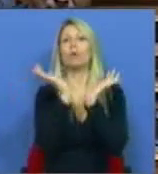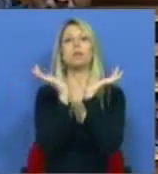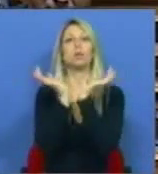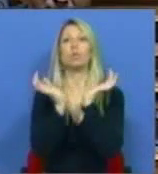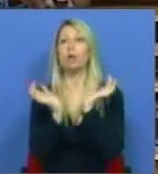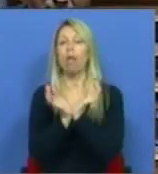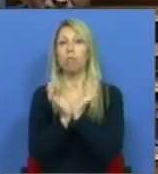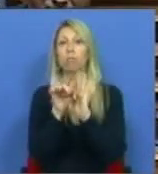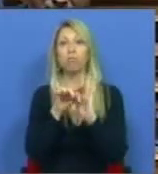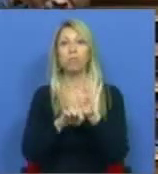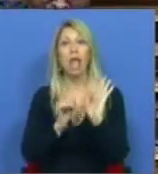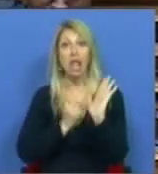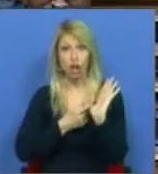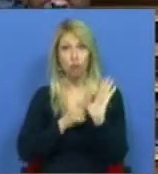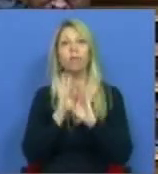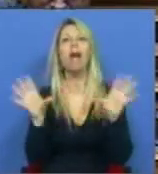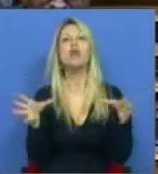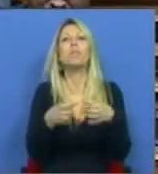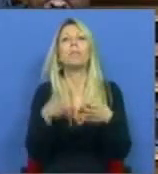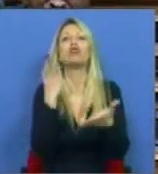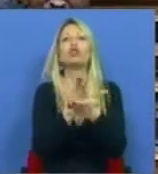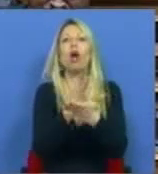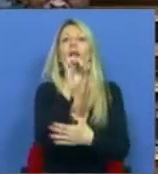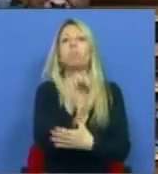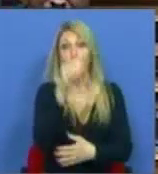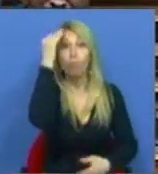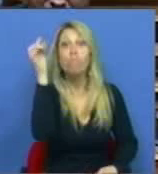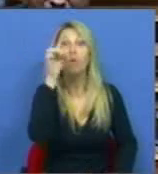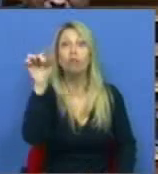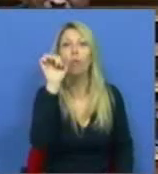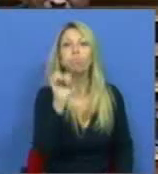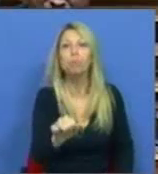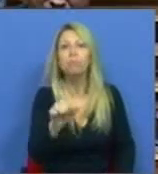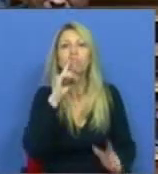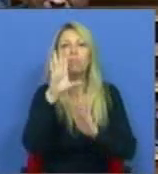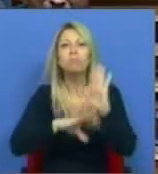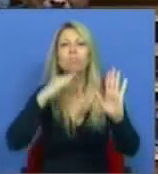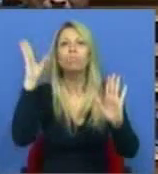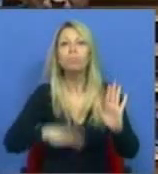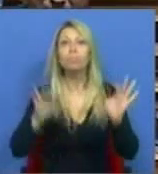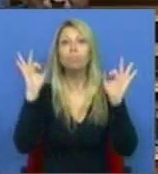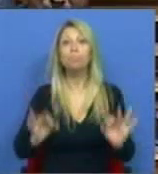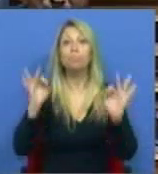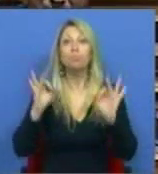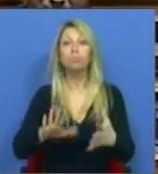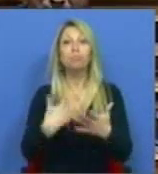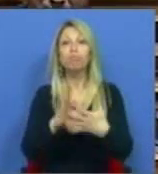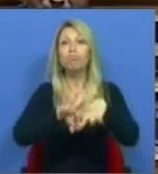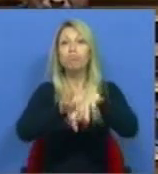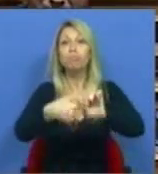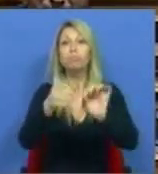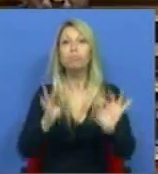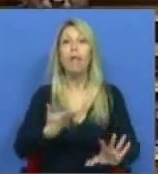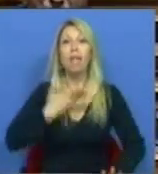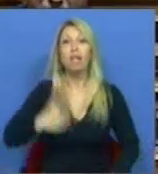social. Isto é um agrupamento de escolas. São professores. Precariedade absoluta e destruição absoluta